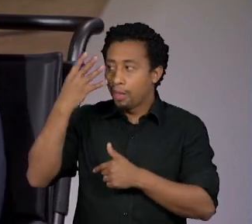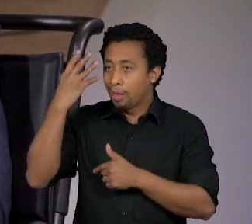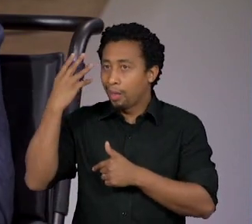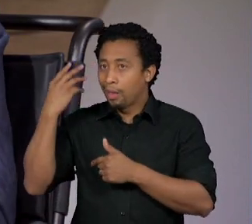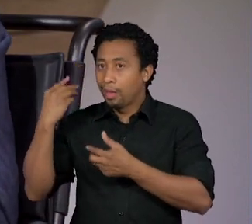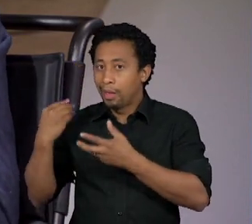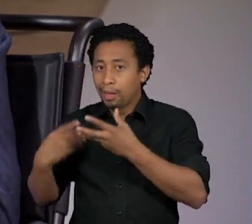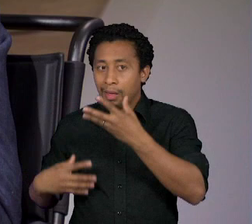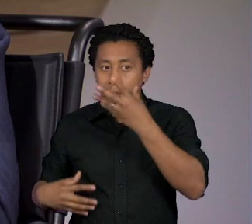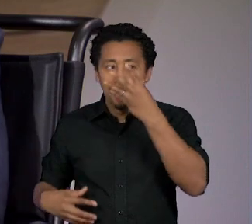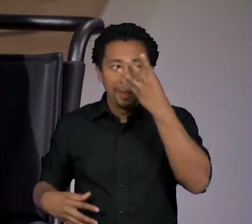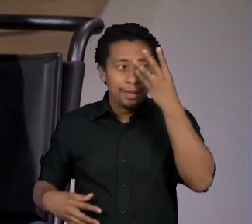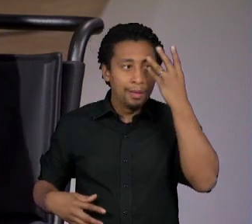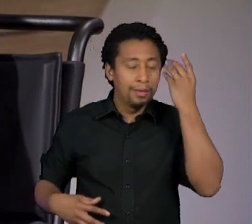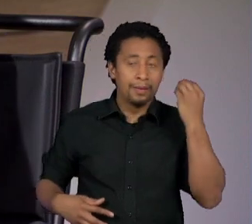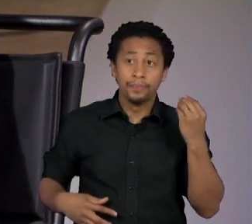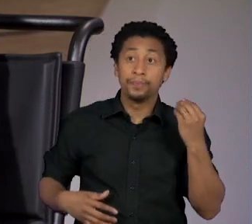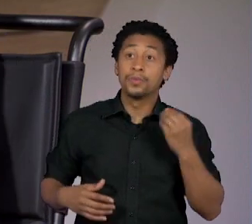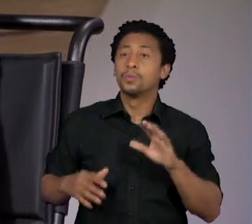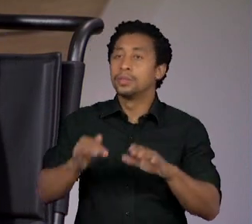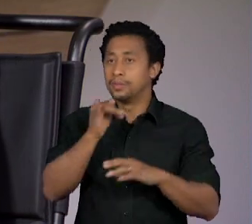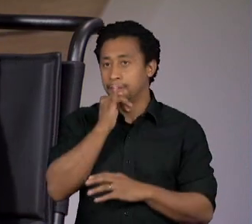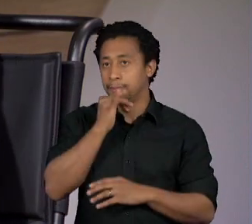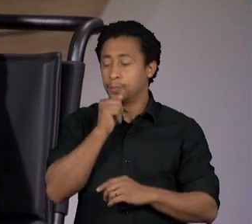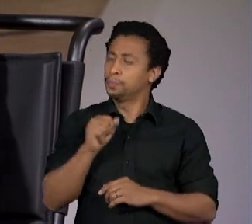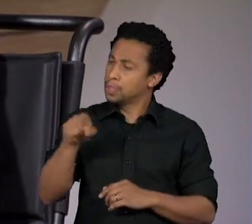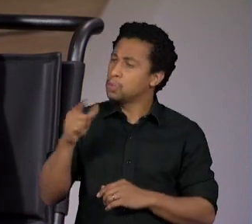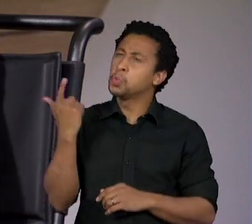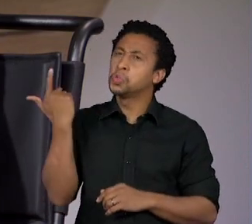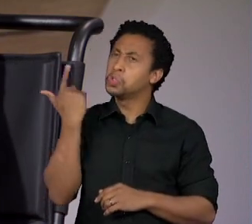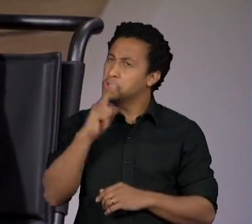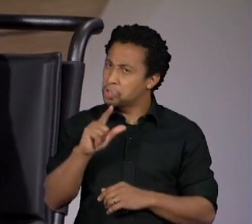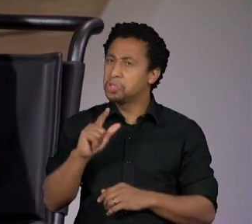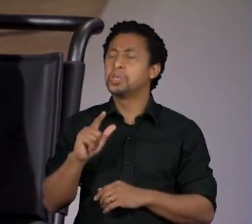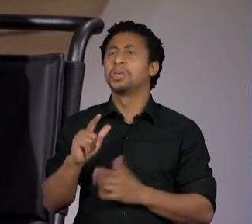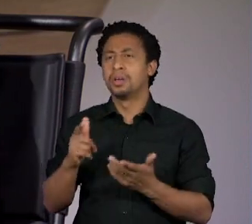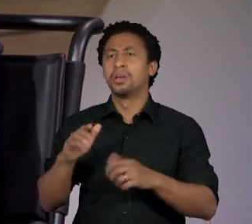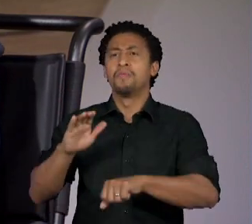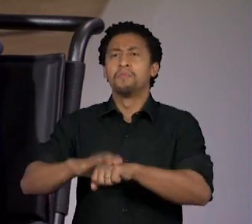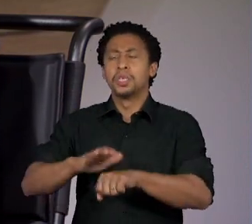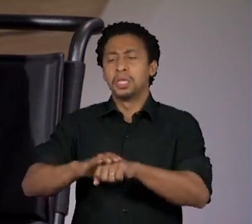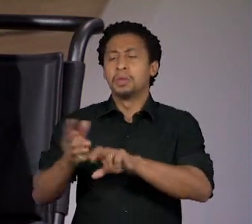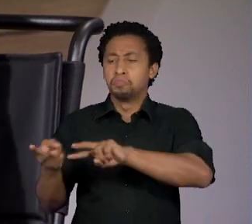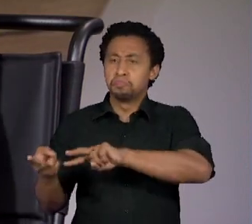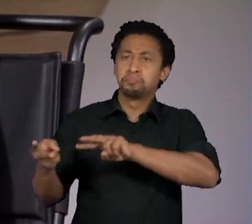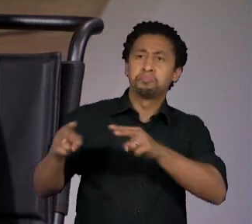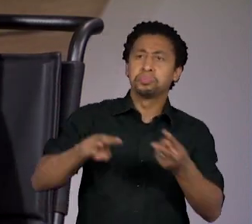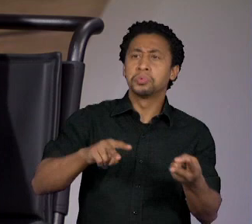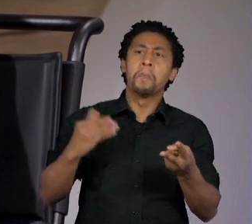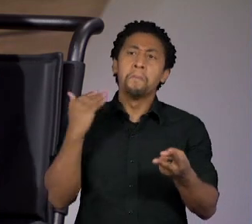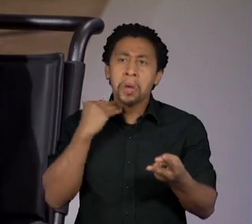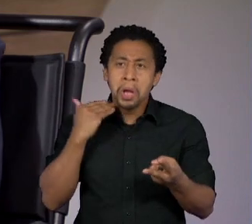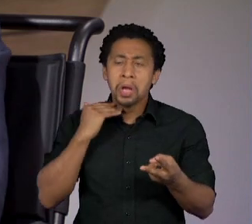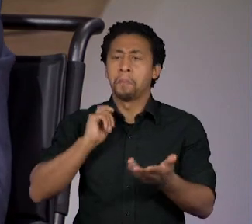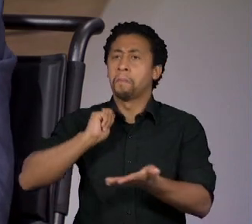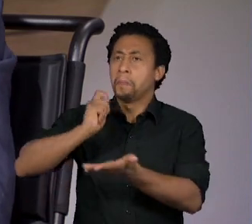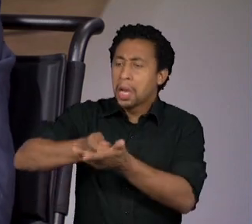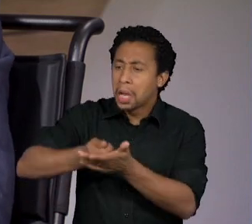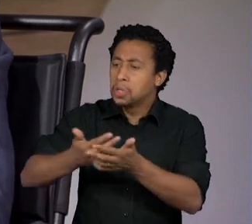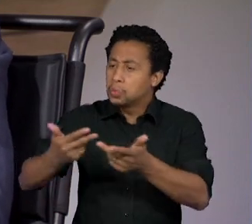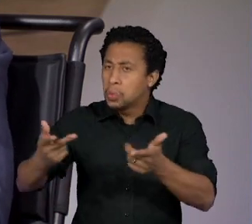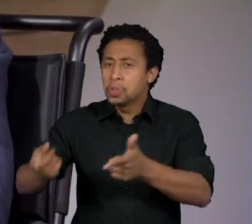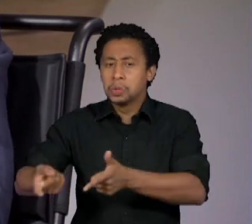Então, ele conseguia fazer a transação bancária, pagar as contas, hoje já começa a esquecer, pagar contas, as contas estão